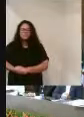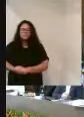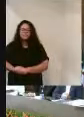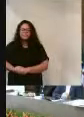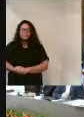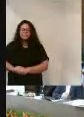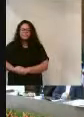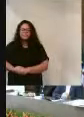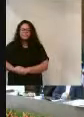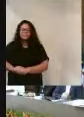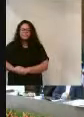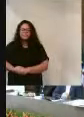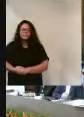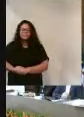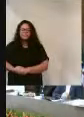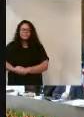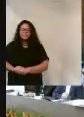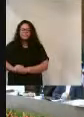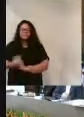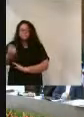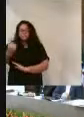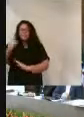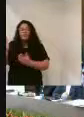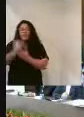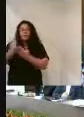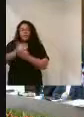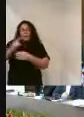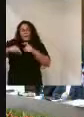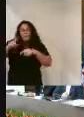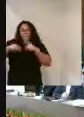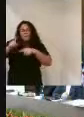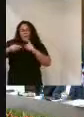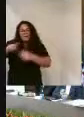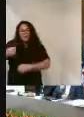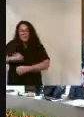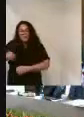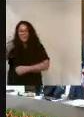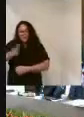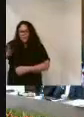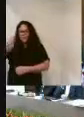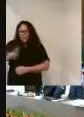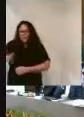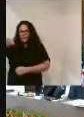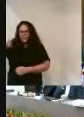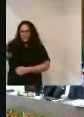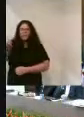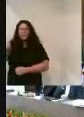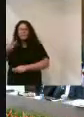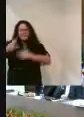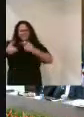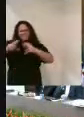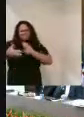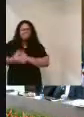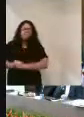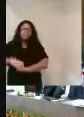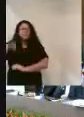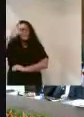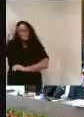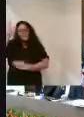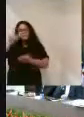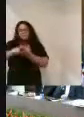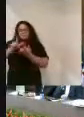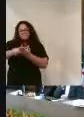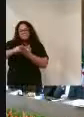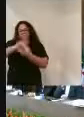Aqui está a gravimetria, né, dos materiais que a gente está devolvendo para a cadeia produtiva. Né? A gente, é o nosso carro-chefe aí, é o papel, e seguido pelo